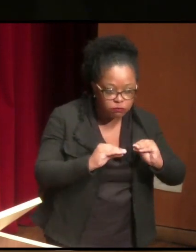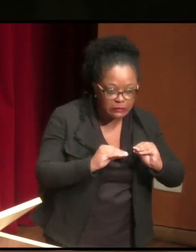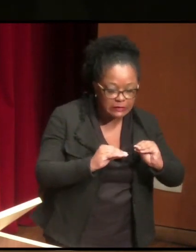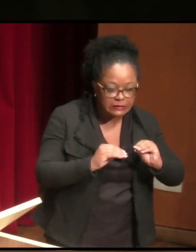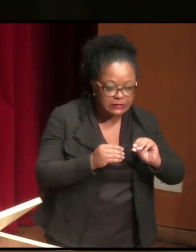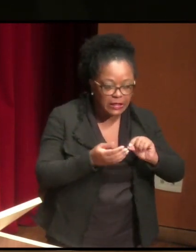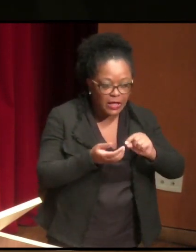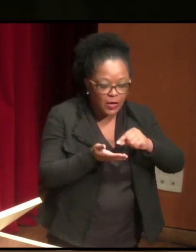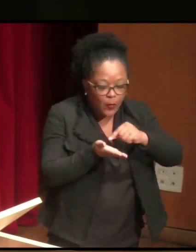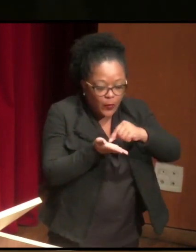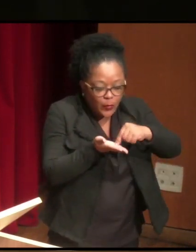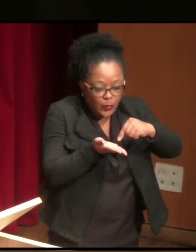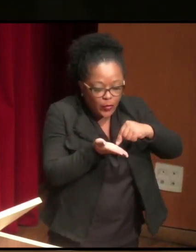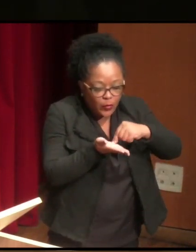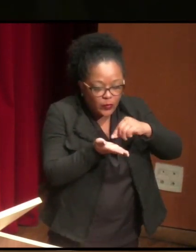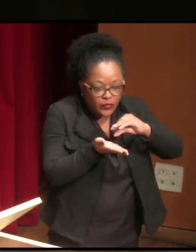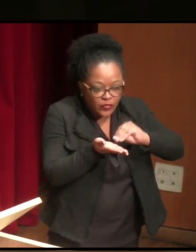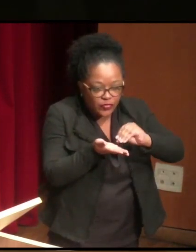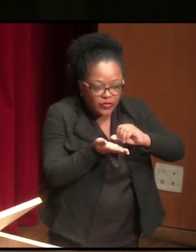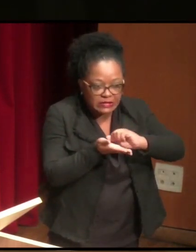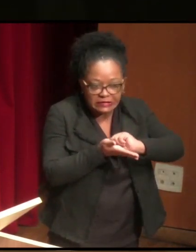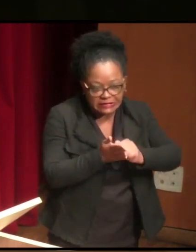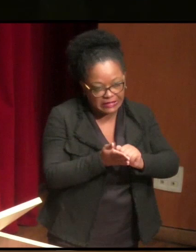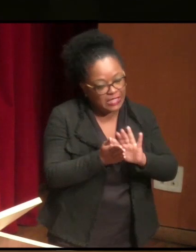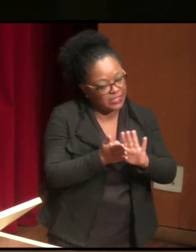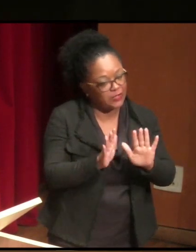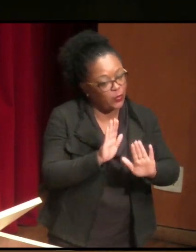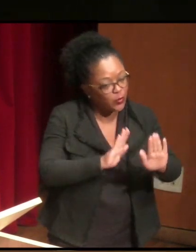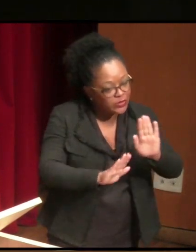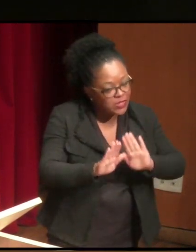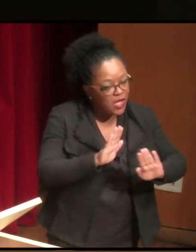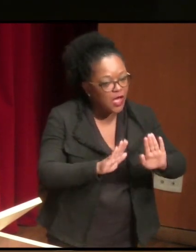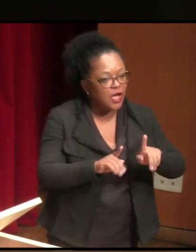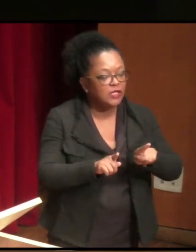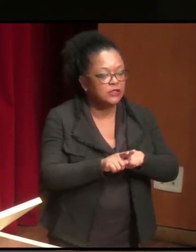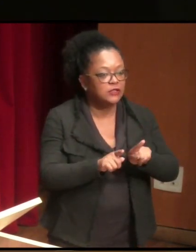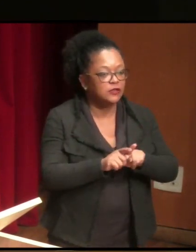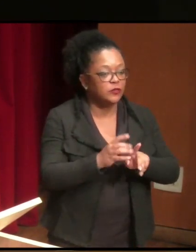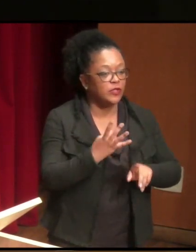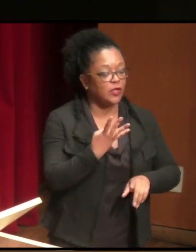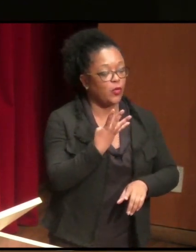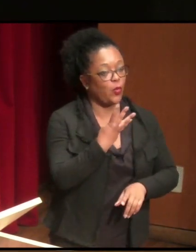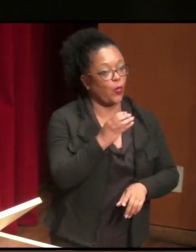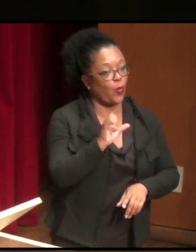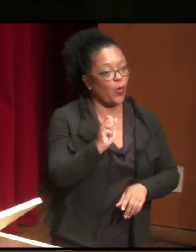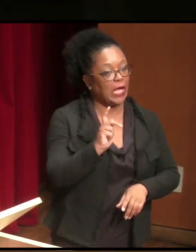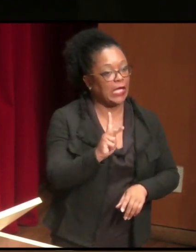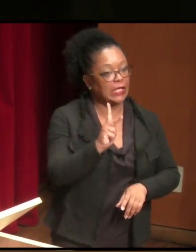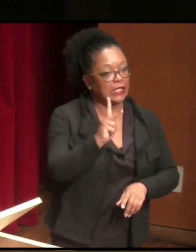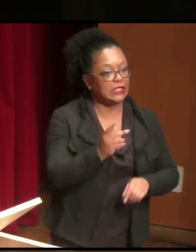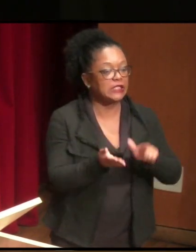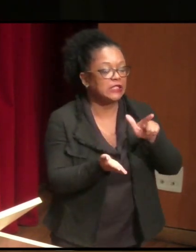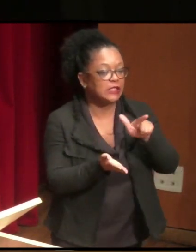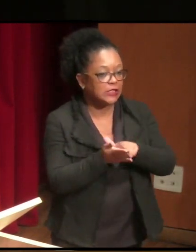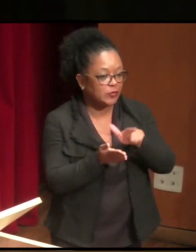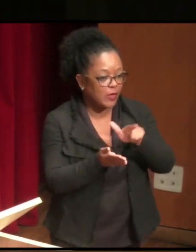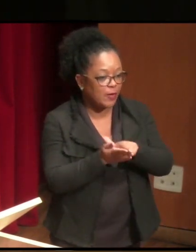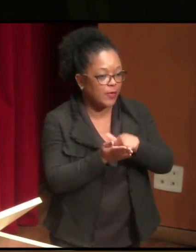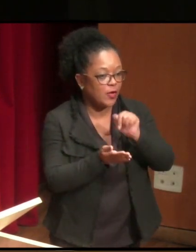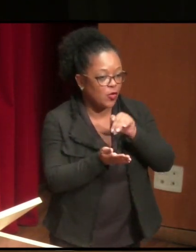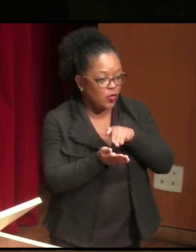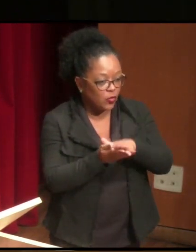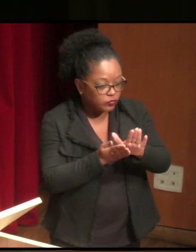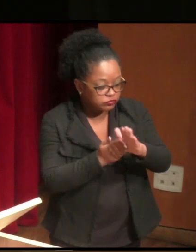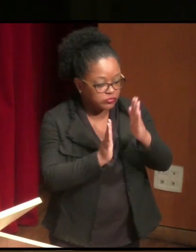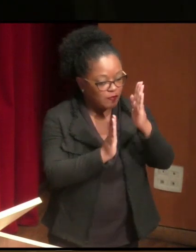pontinho, para não prejudicar e não amassar o alto relevo. 40 quilos de papel. Isso. Impresso frente e verso. Aí, deixo